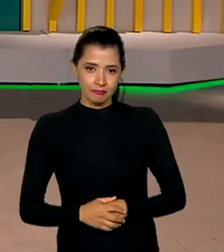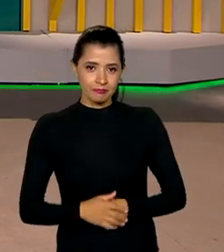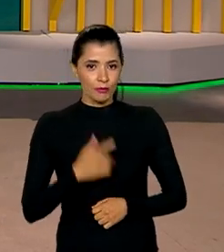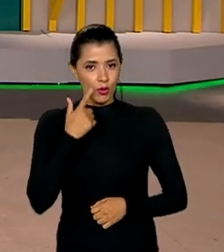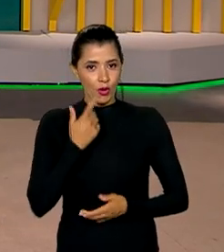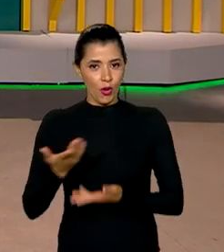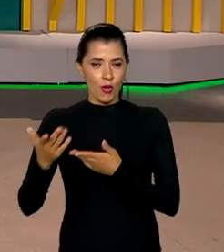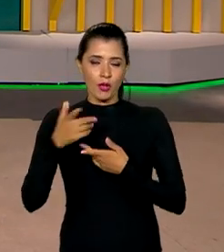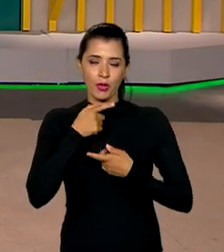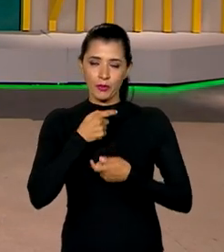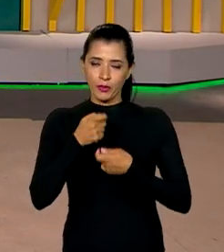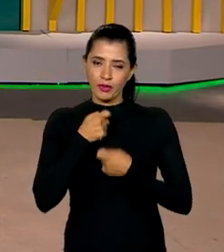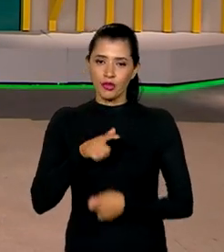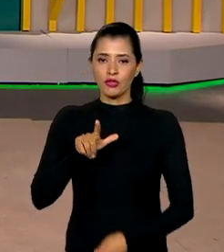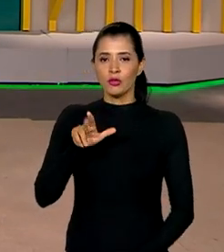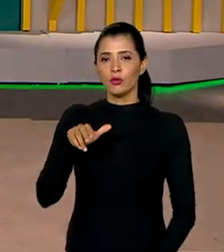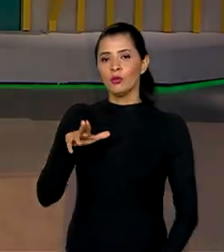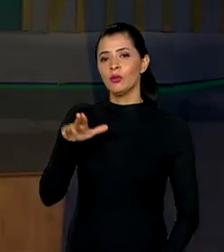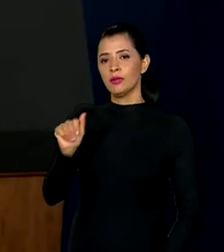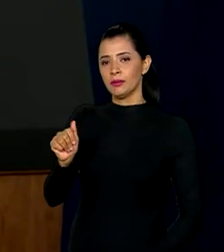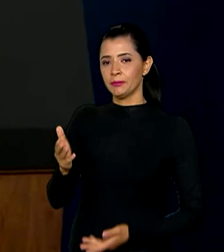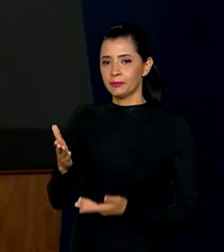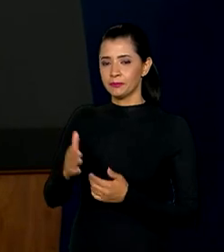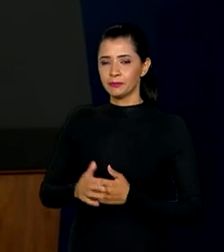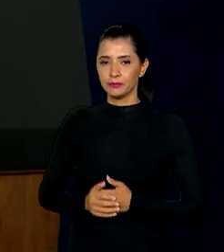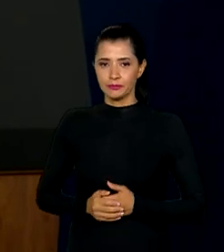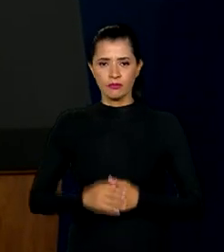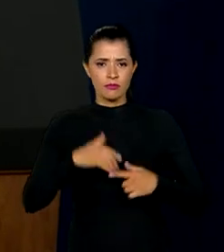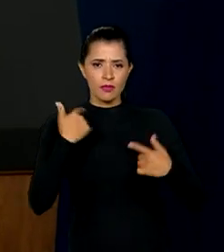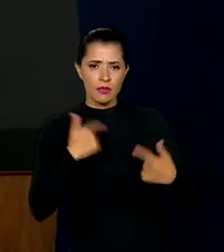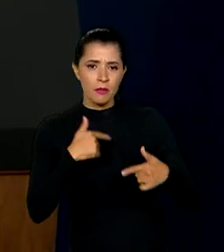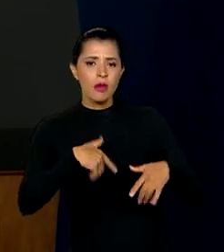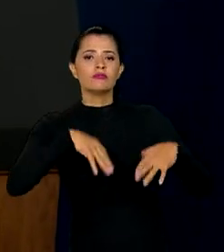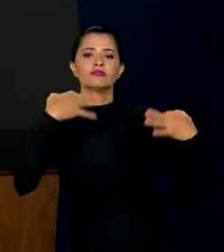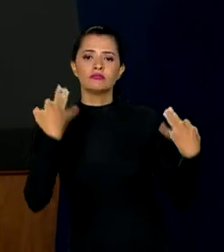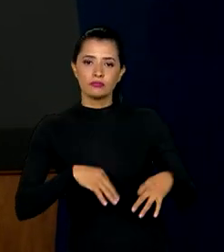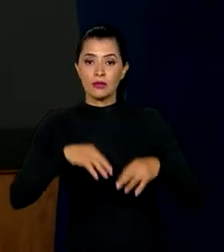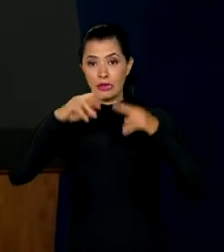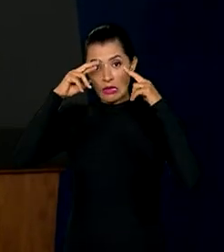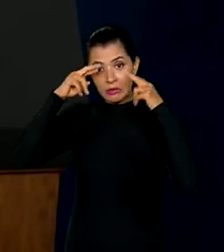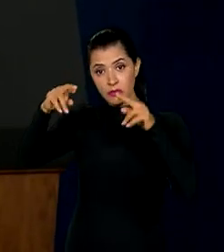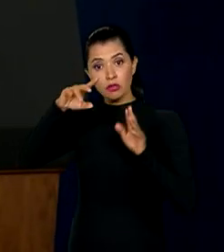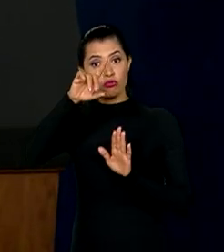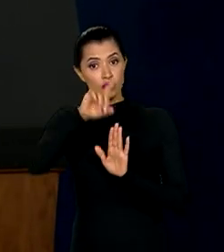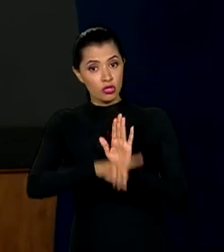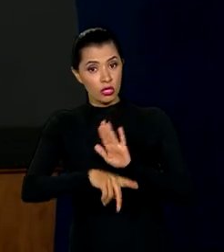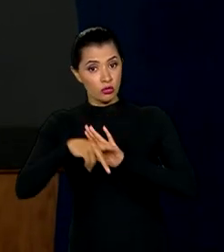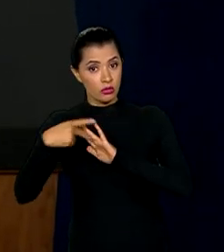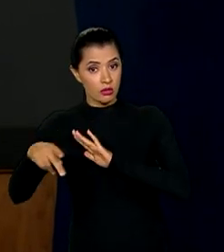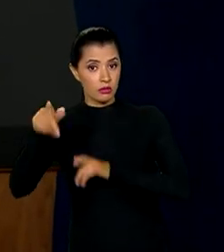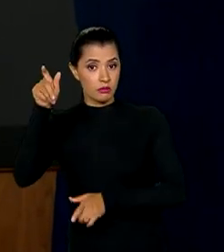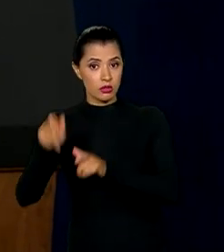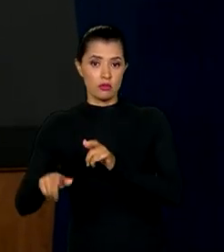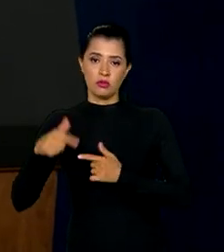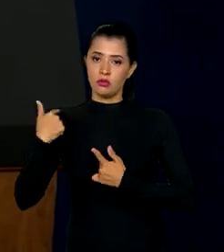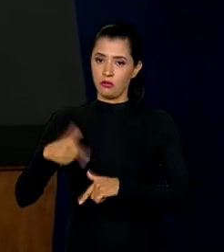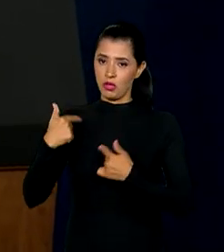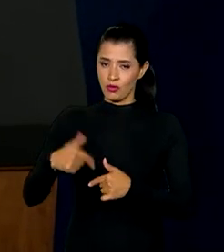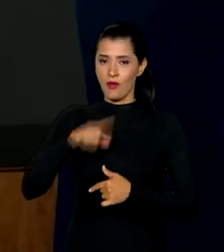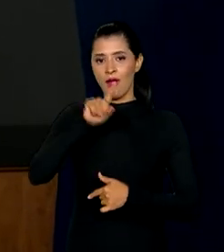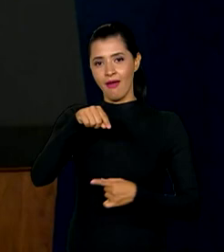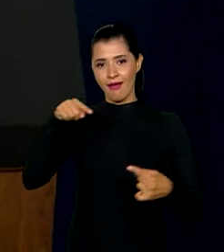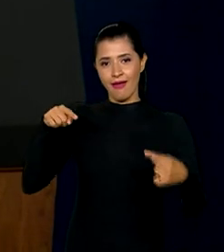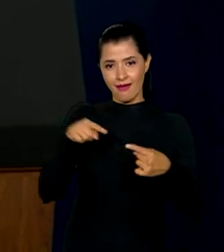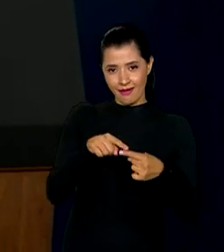Confira na reportagem de Luana Karen. Trabalho digno e respeito aos direitos dos trabalhadores. Esse é o norte